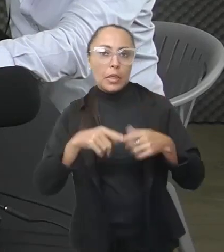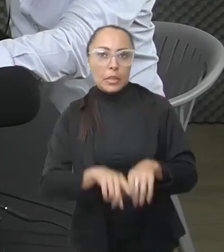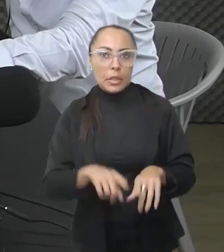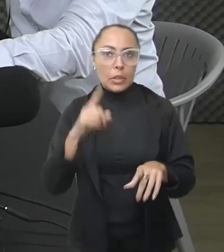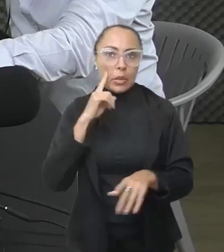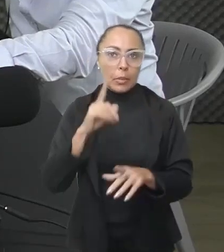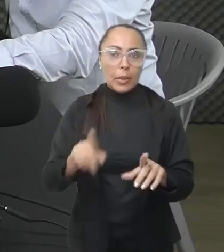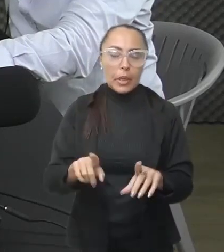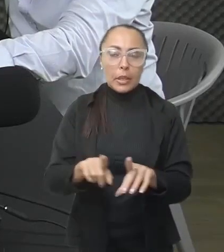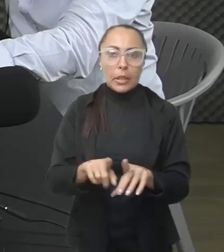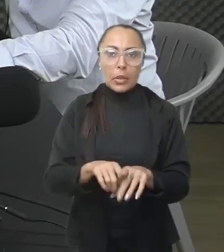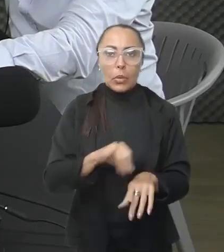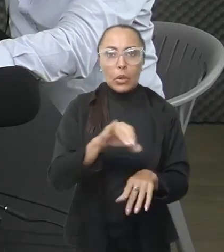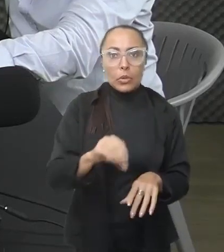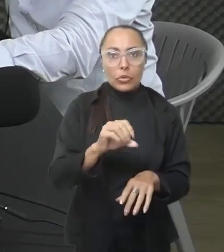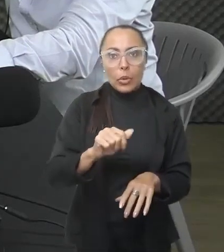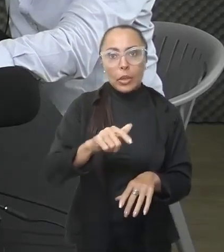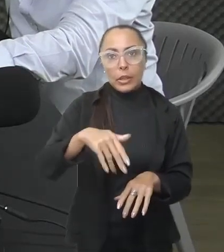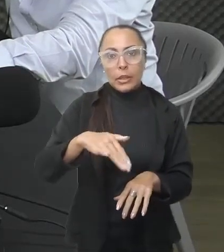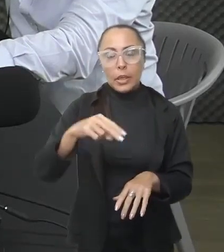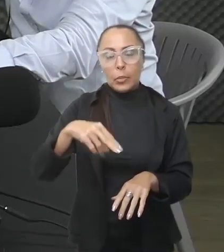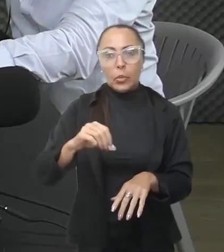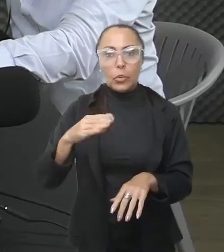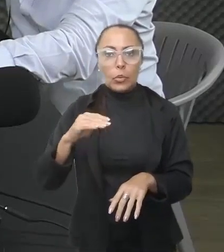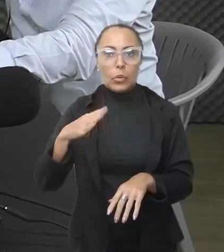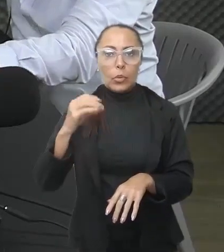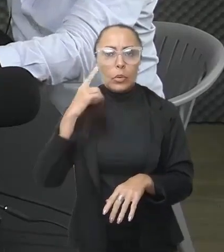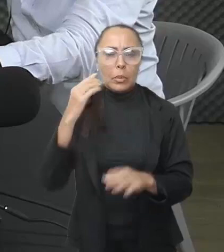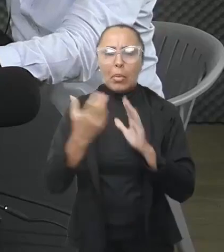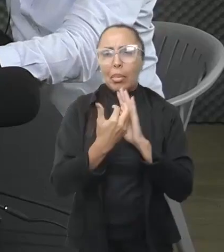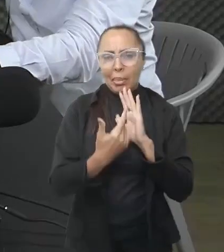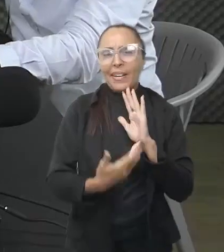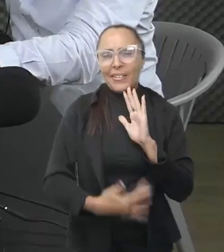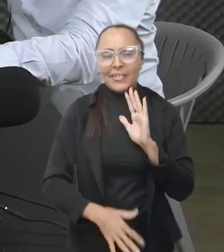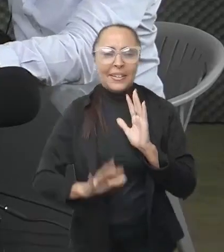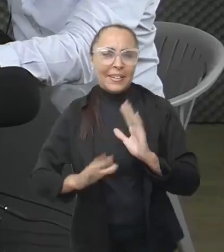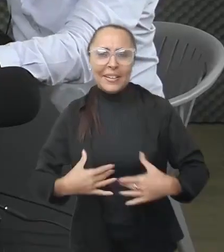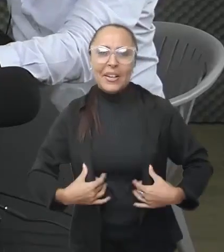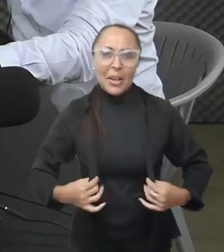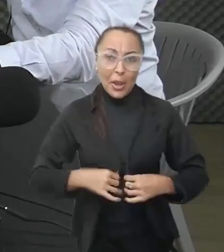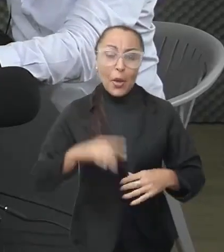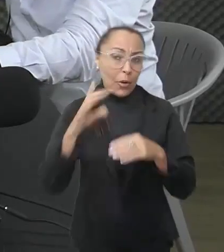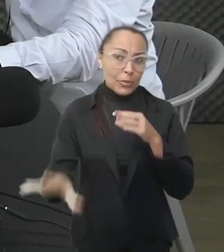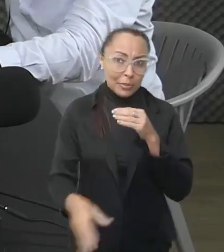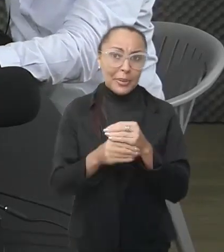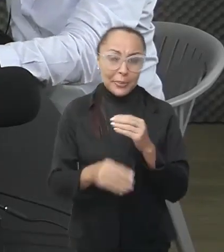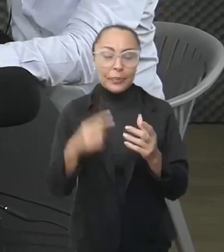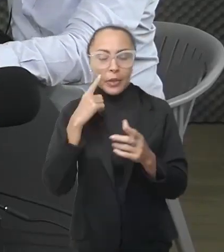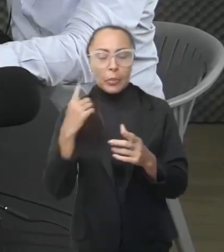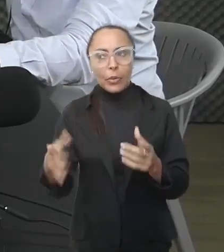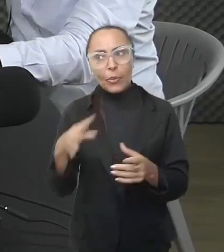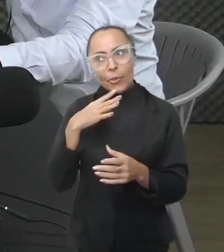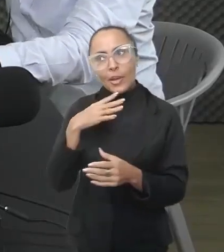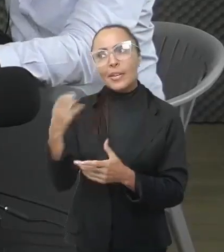Joaquim Nabuco. Em 2022 coordenou o Censo da População. Também é muita coisa, não dá, Humberto. Eu vou tentar resumir, porque eu te conheço